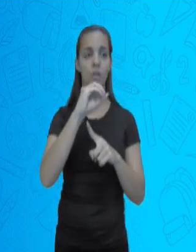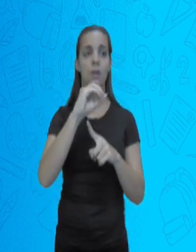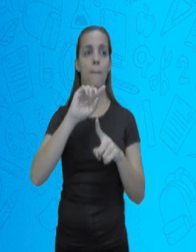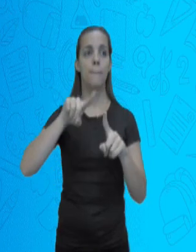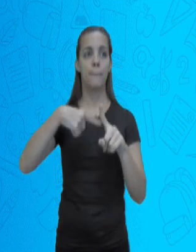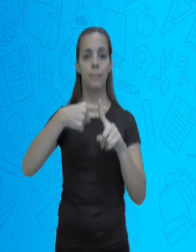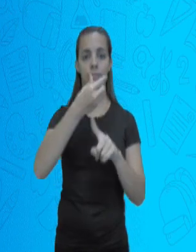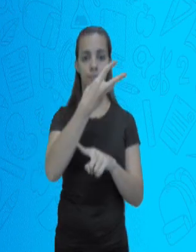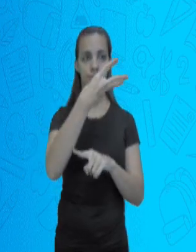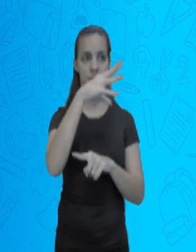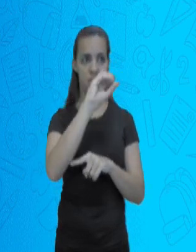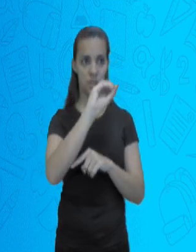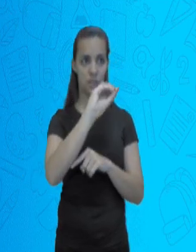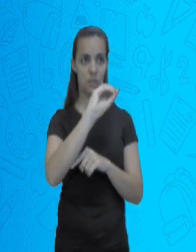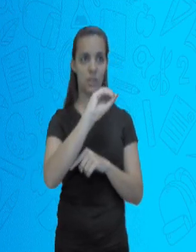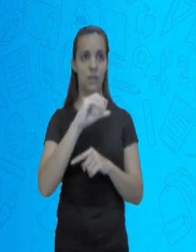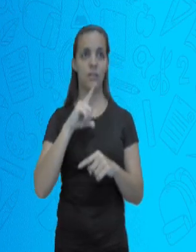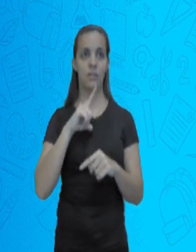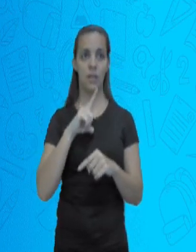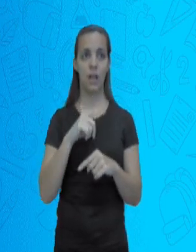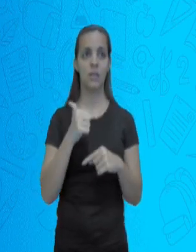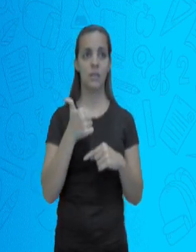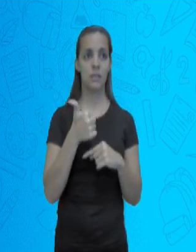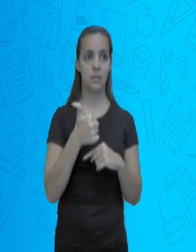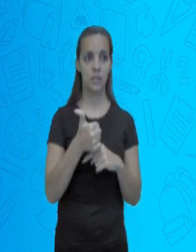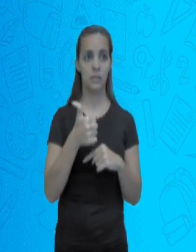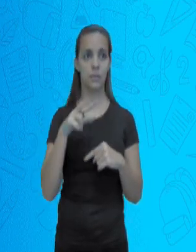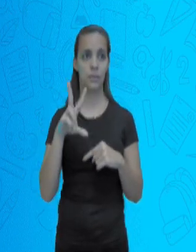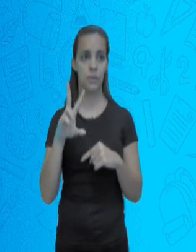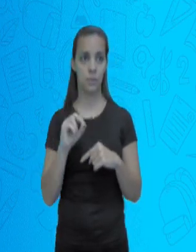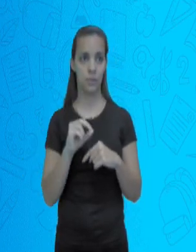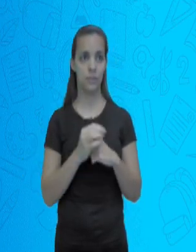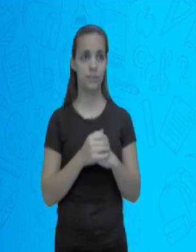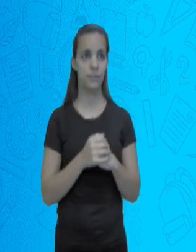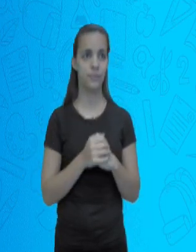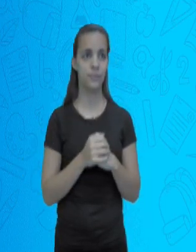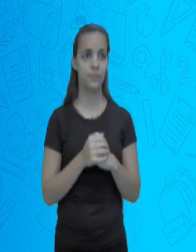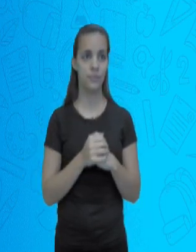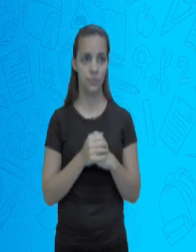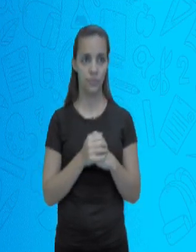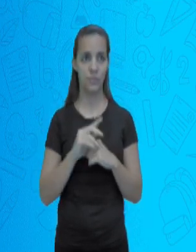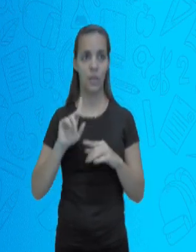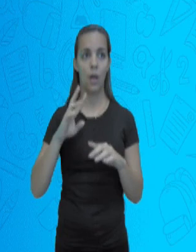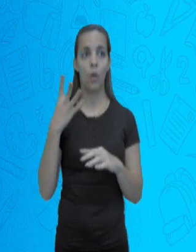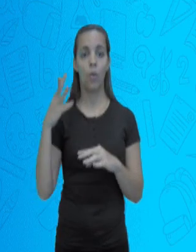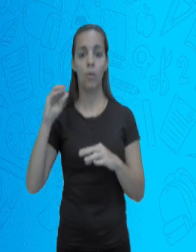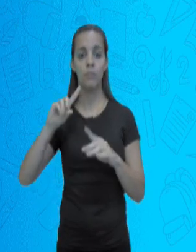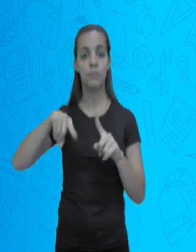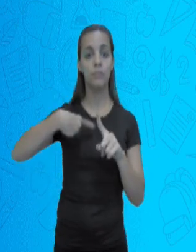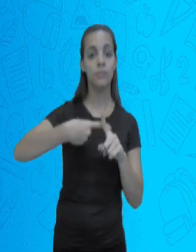raso? 180. Então, quanto que eu tenho? 40 mais 30.